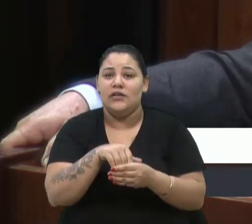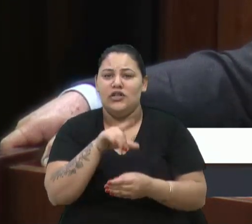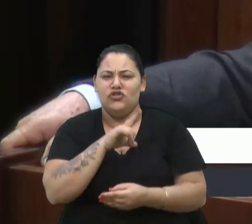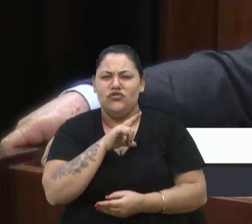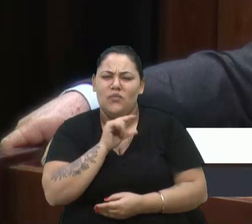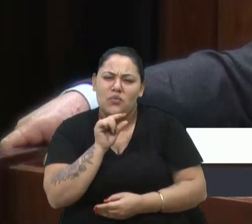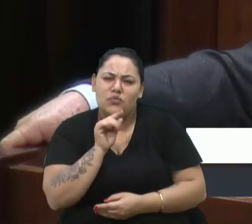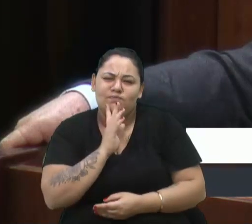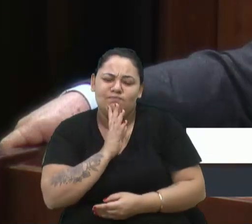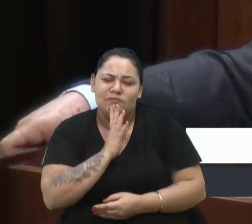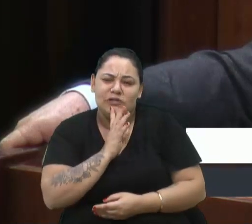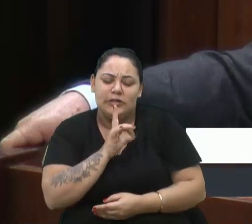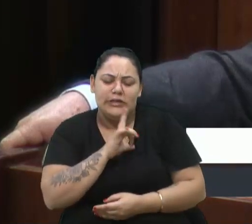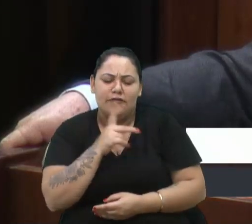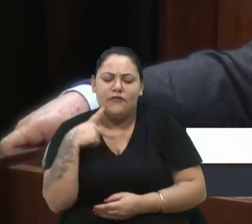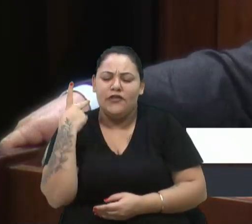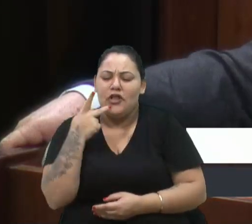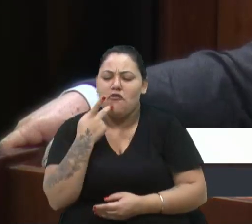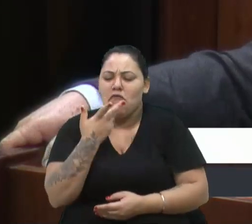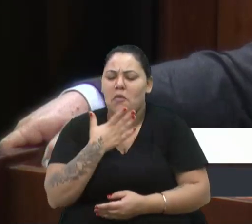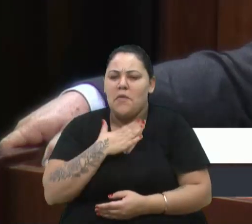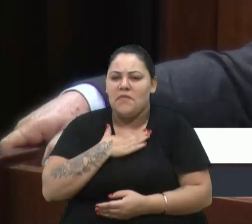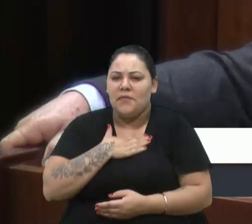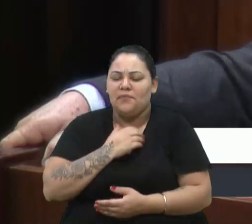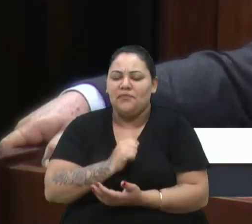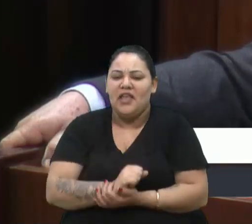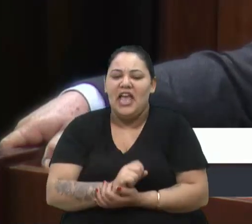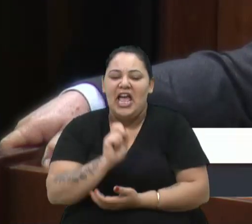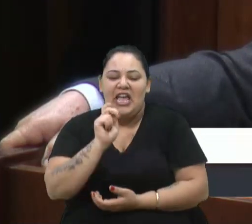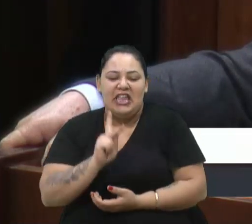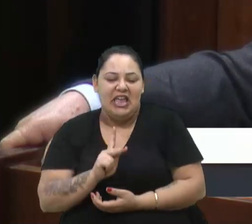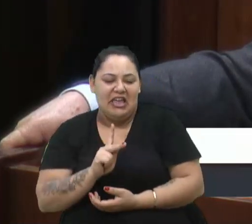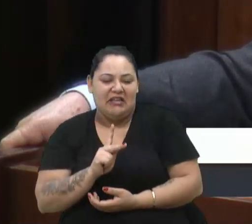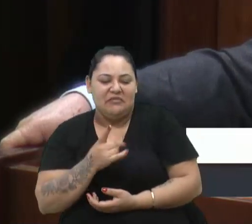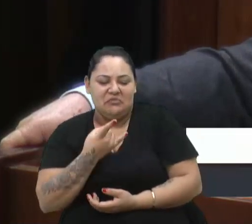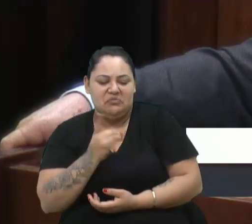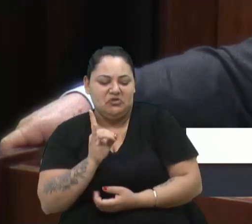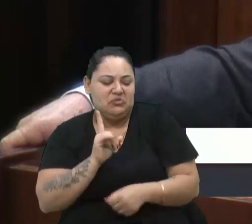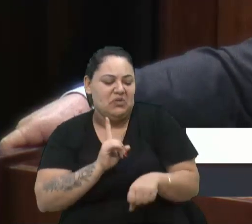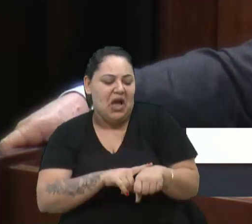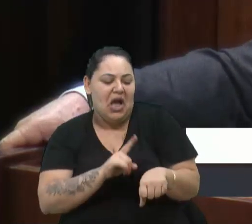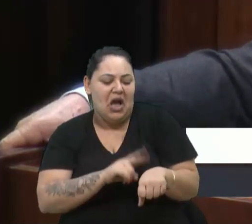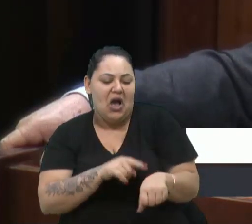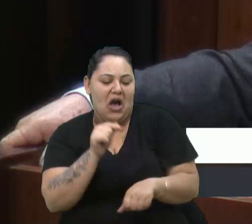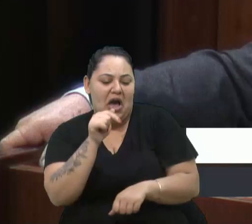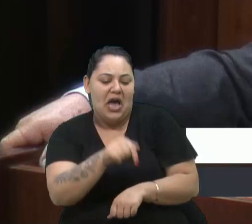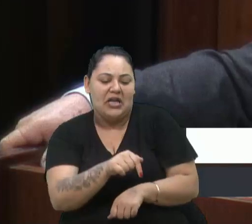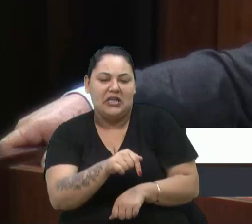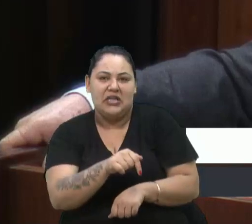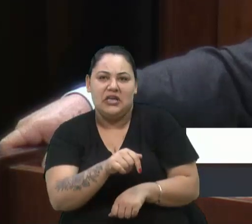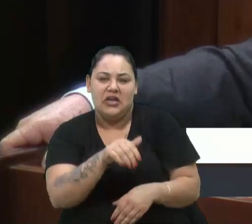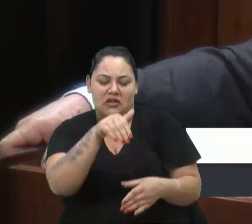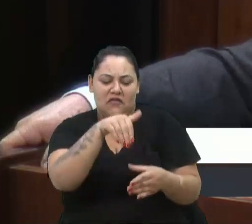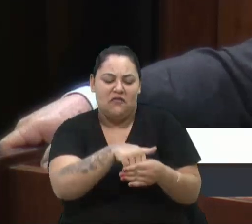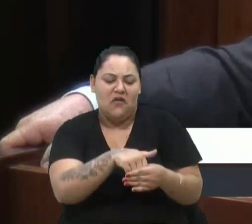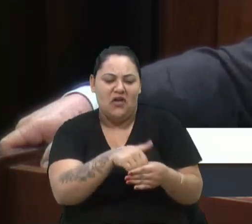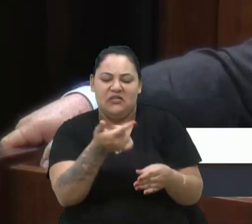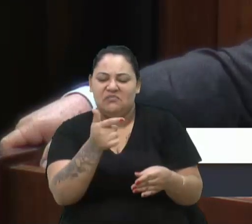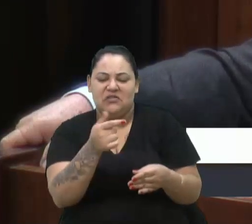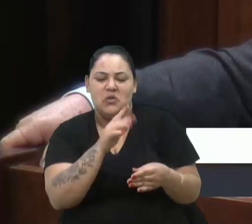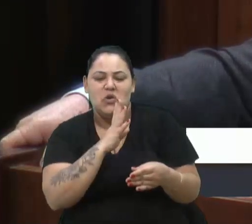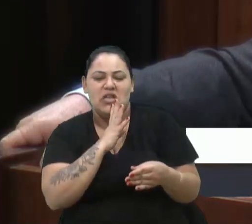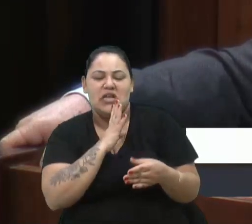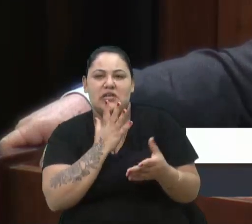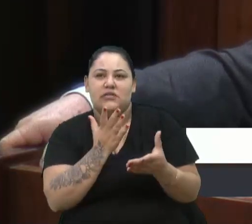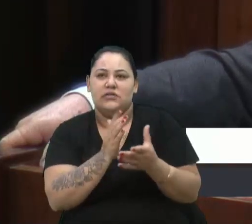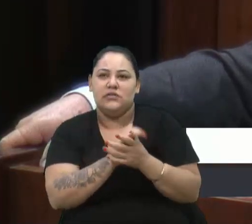um vereador que disse para mim é quem chega aqui de última hora sem conhecimento volta sem conhecimento e o que que eu